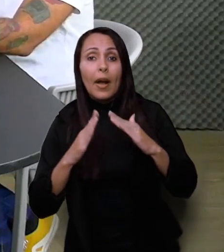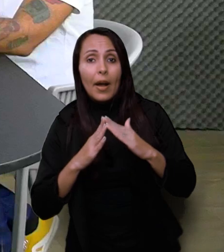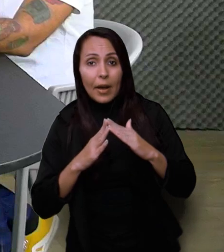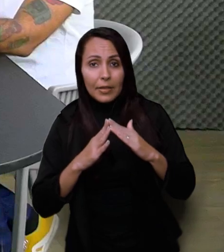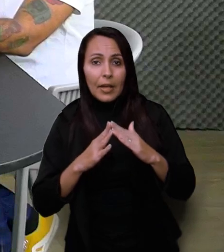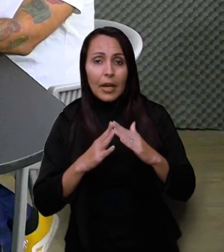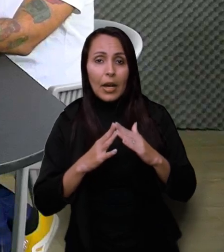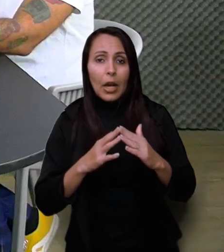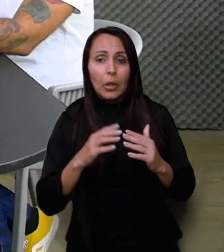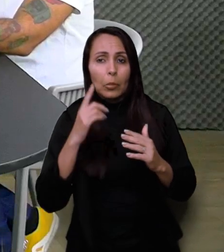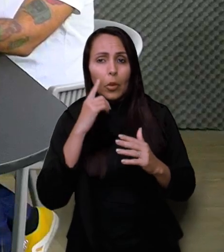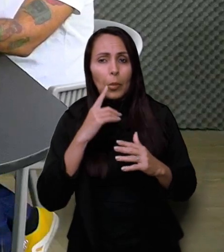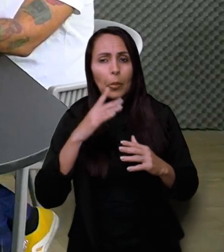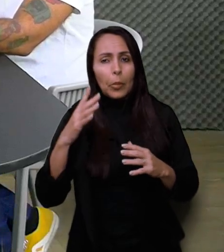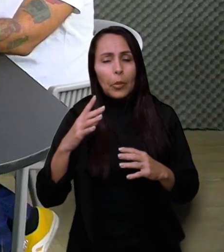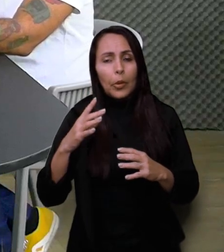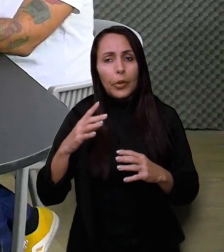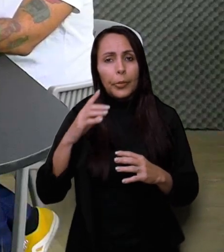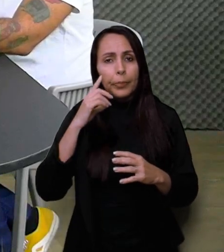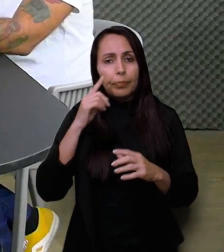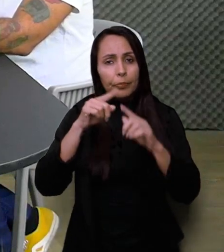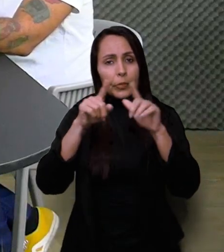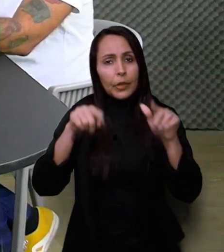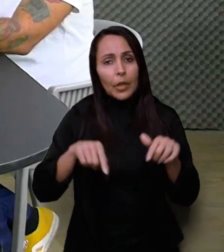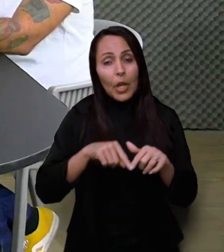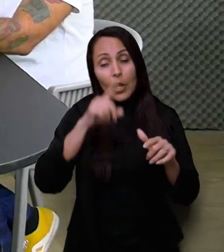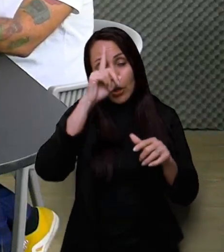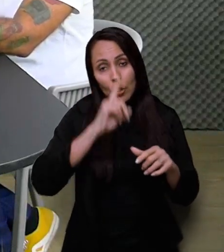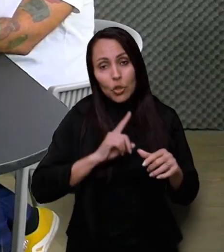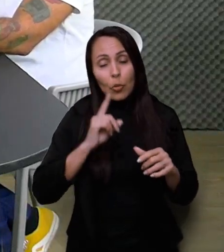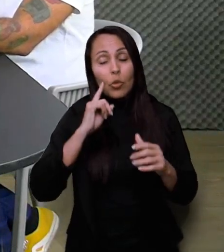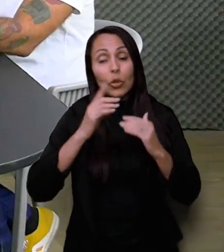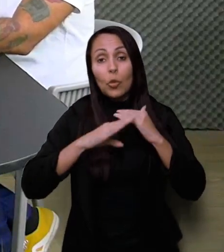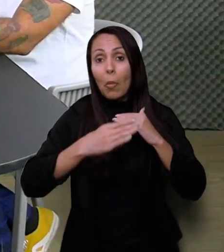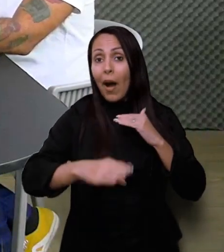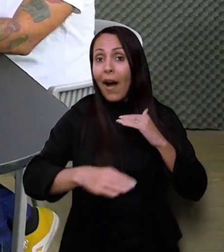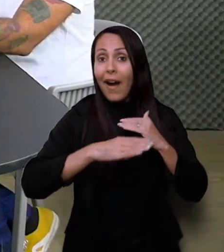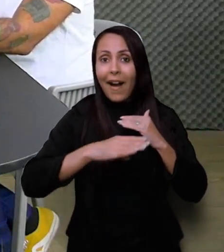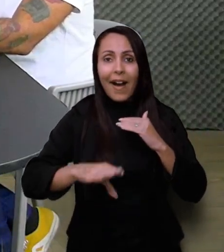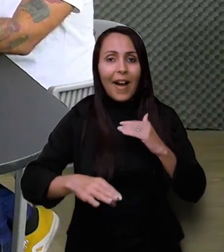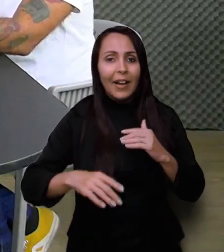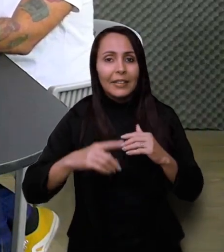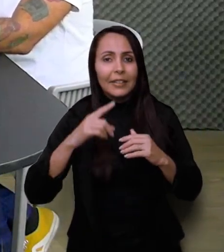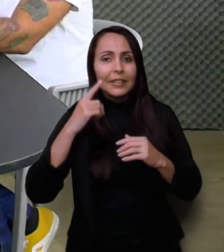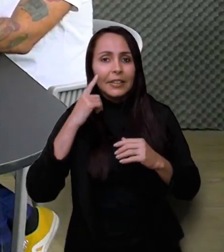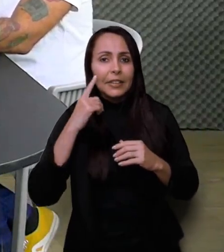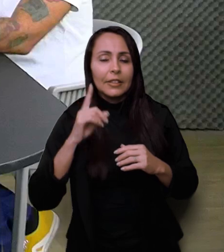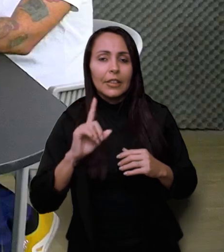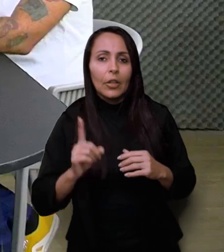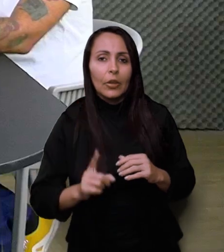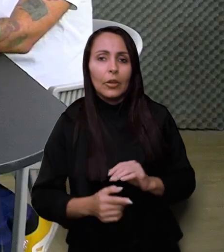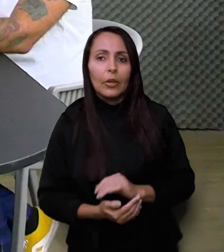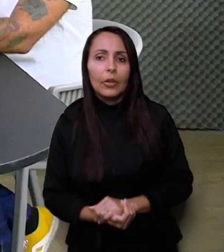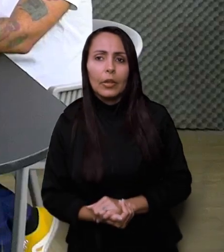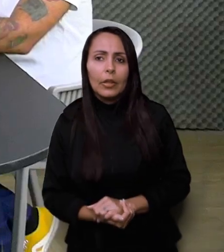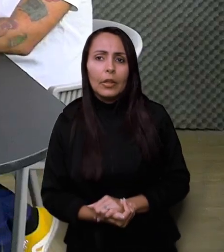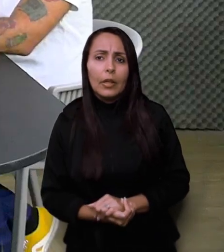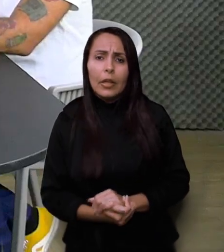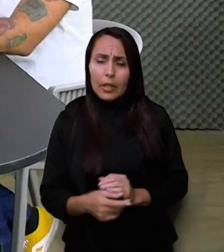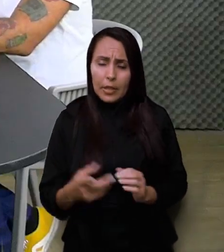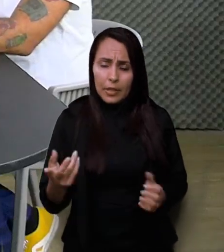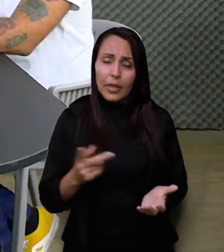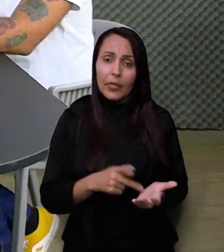Bob Esponja é uma esponja, não é uma esponja do mar, é uma esponja, é um De lixo lavar prato, né? que é De lavar uma prato. esponja de lavar prato. Isso é verdade